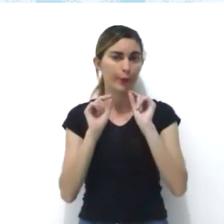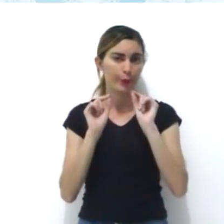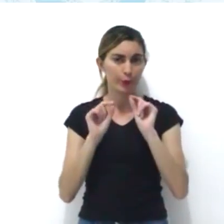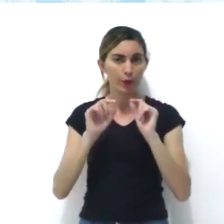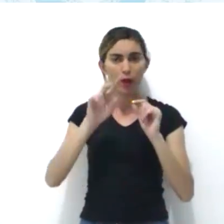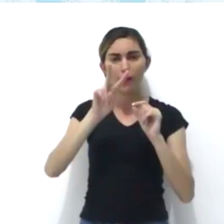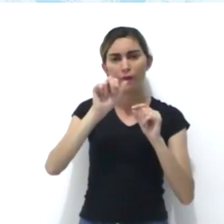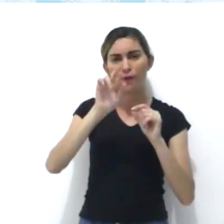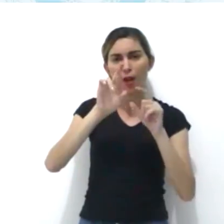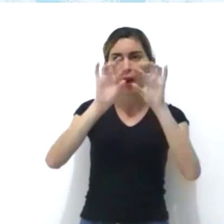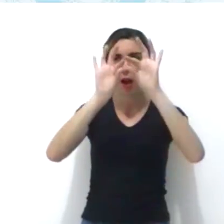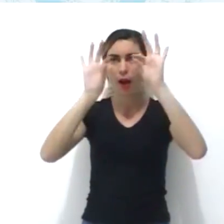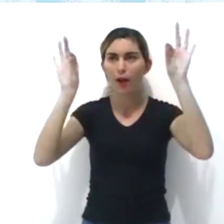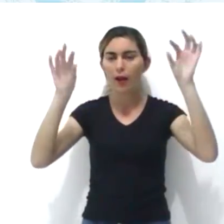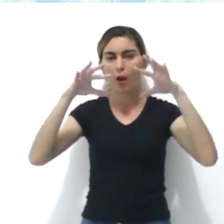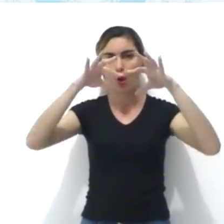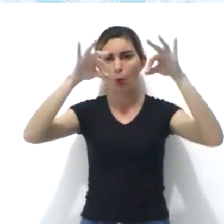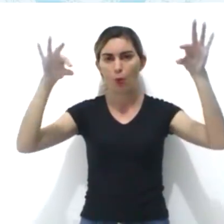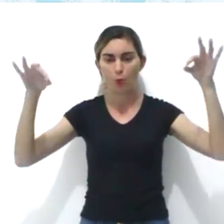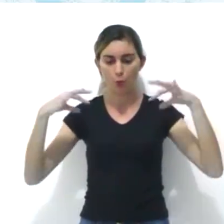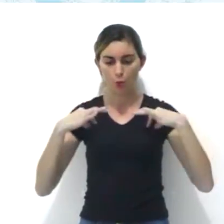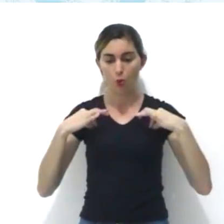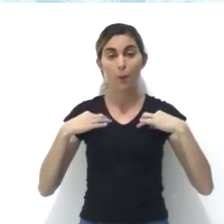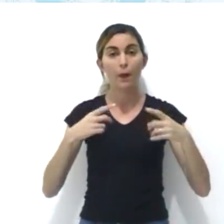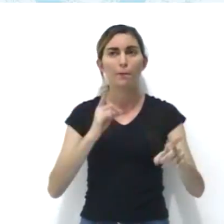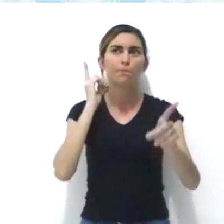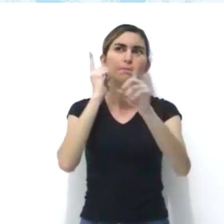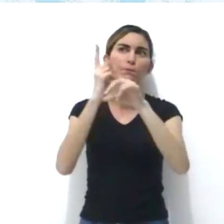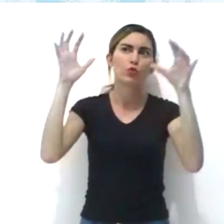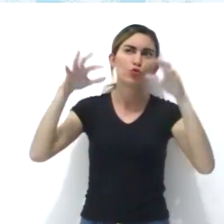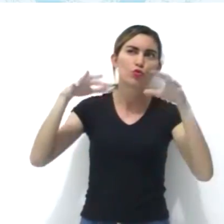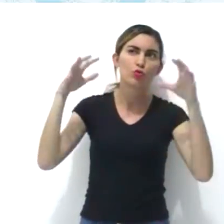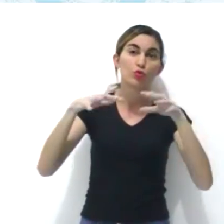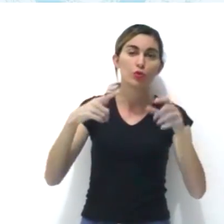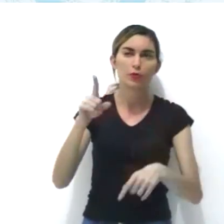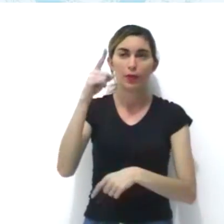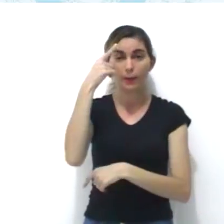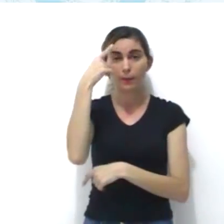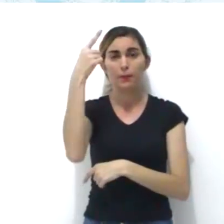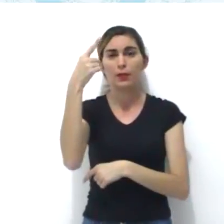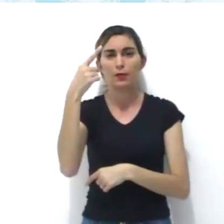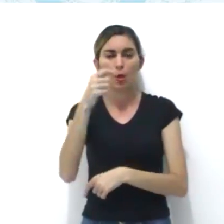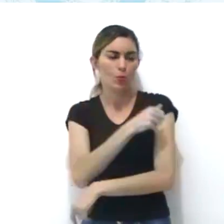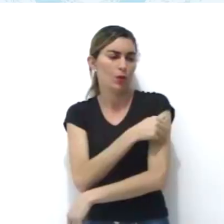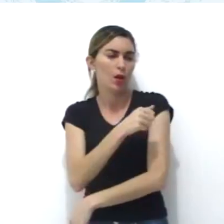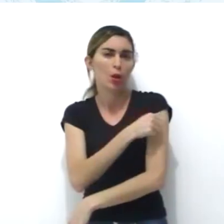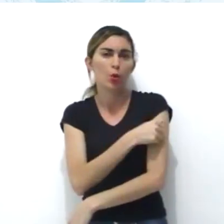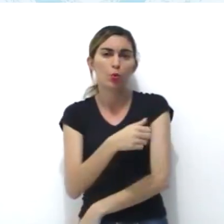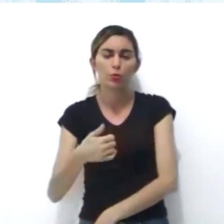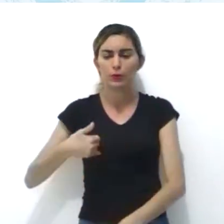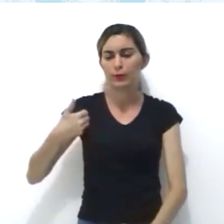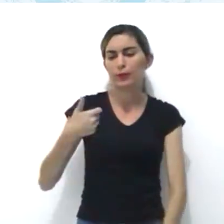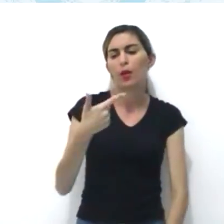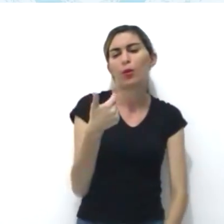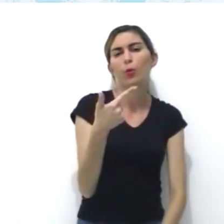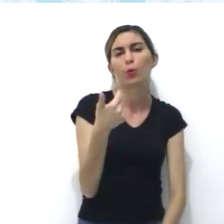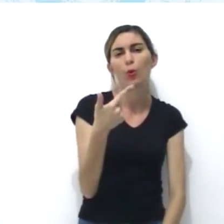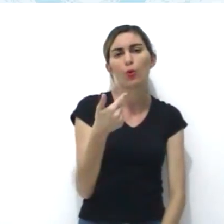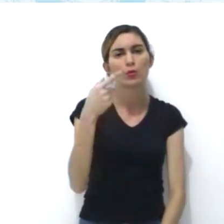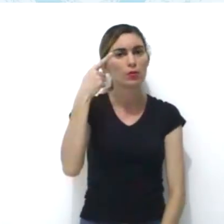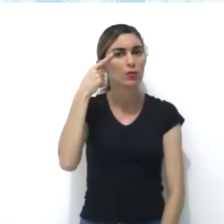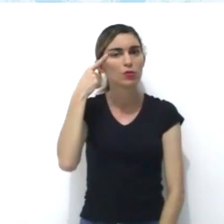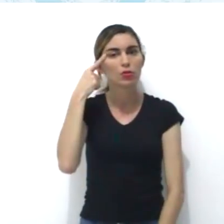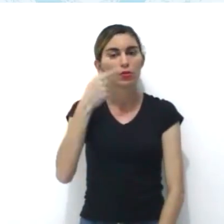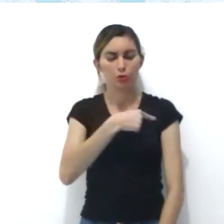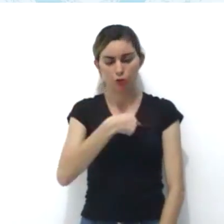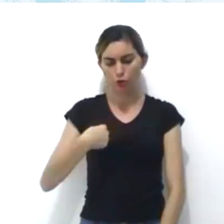Esse produto, ele é um varal de roupa que detecta a chuva. Ele foi pensado por um aluno de 12